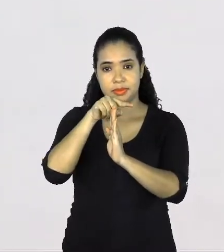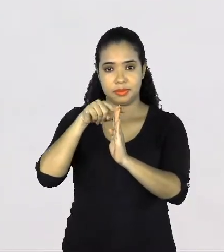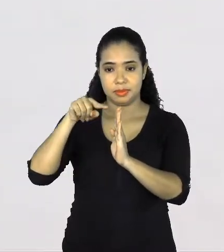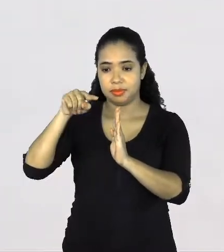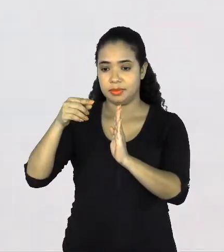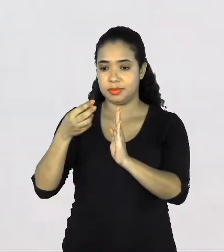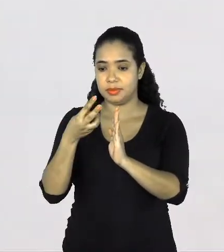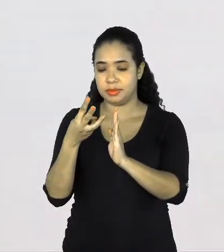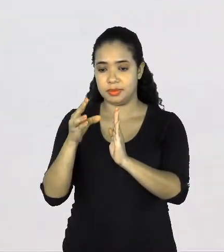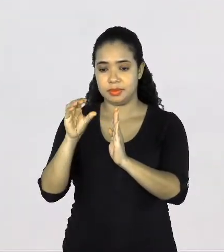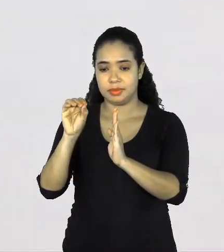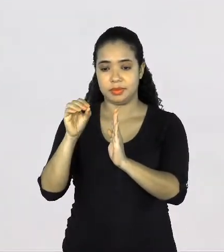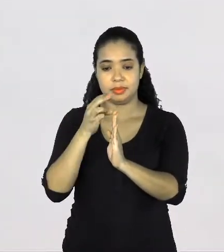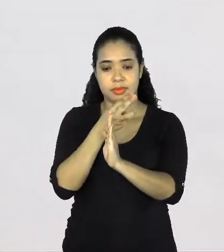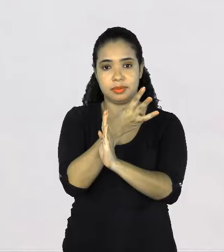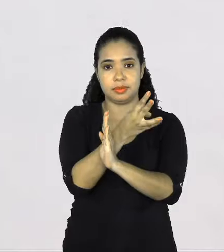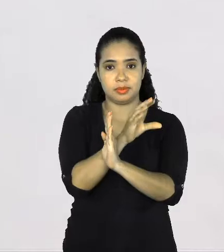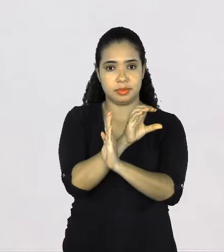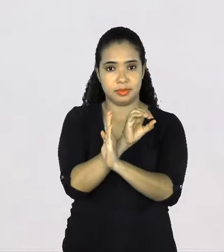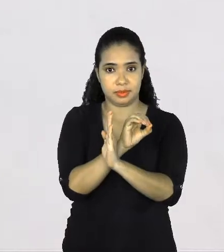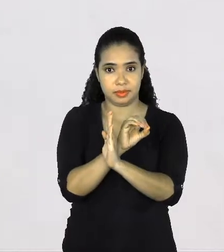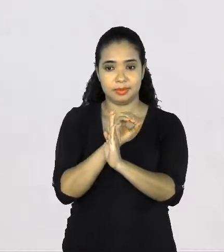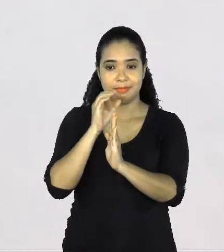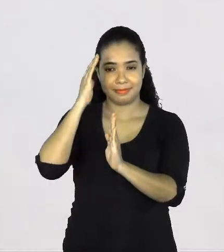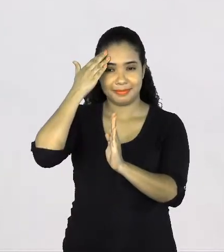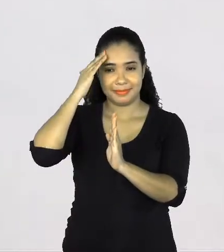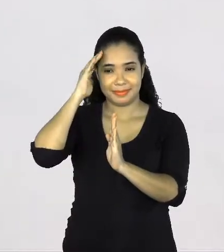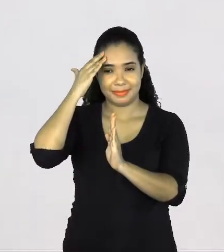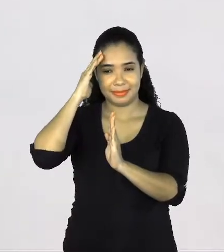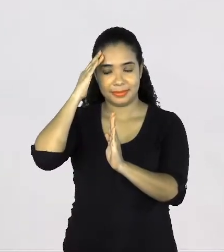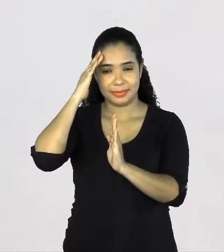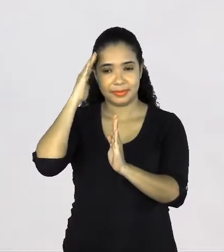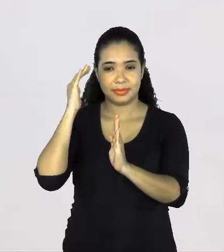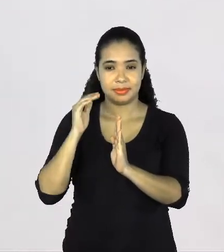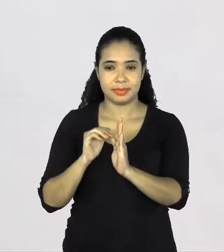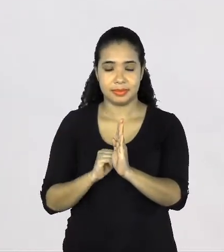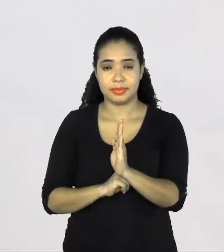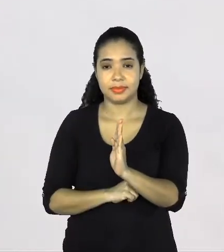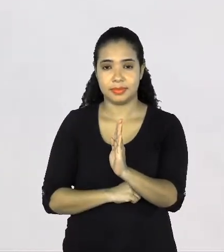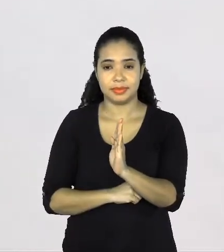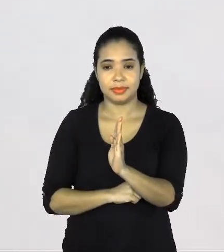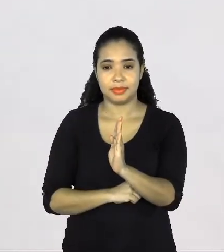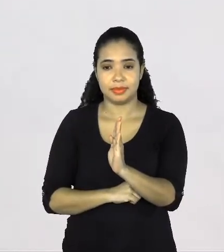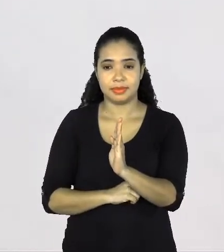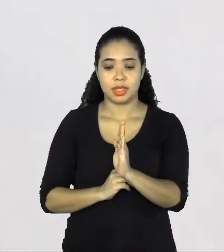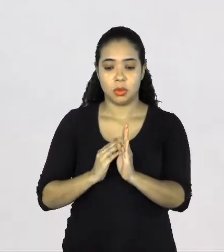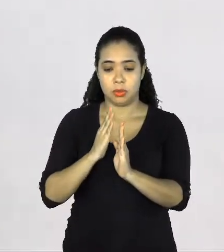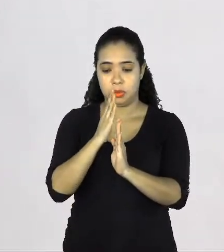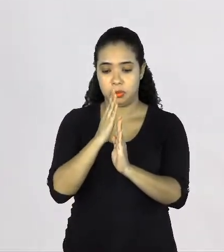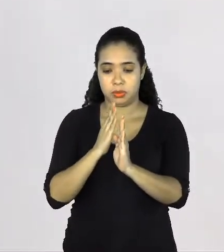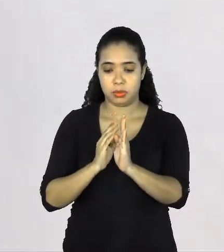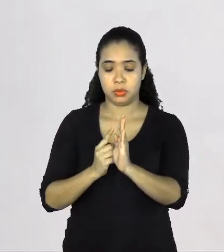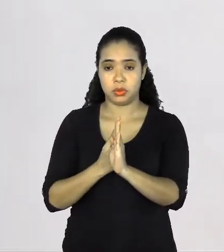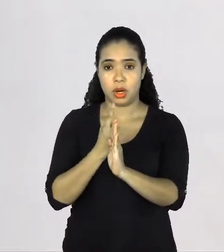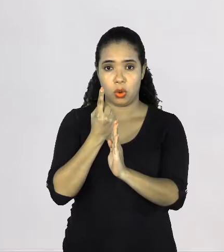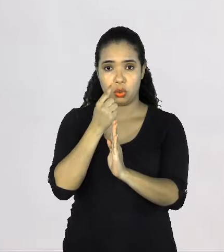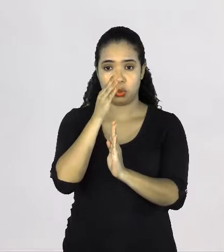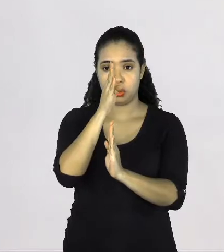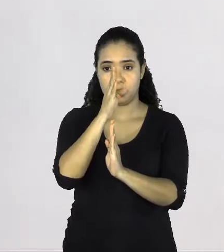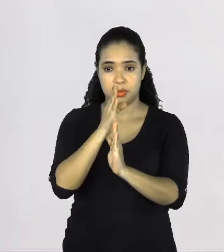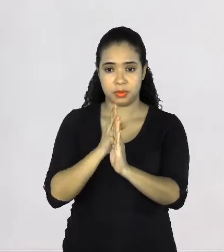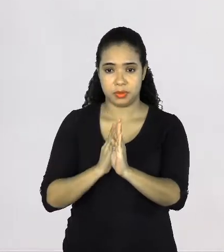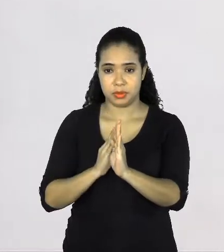lado. Até aqui tranquilo? Então o próximo passo, eu vou descobrir a altura desse triângulo. Através de